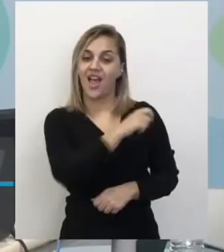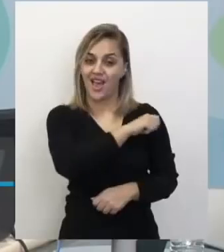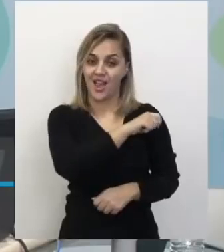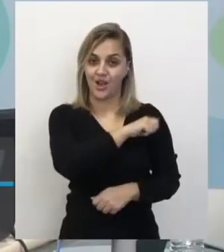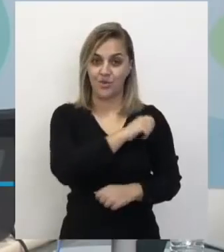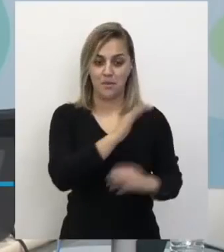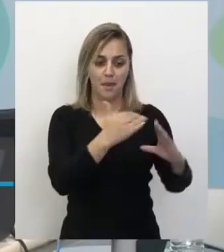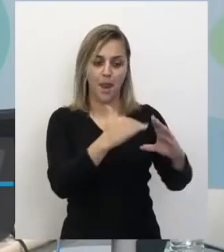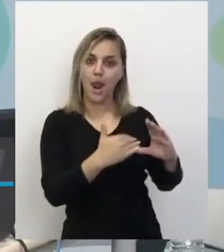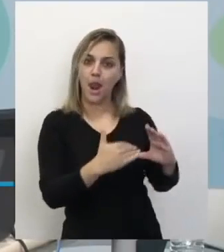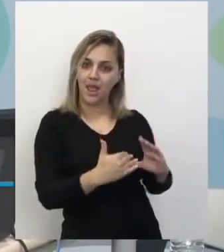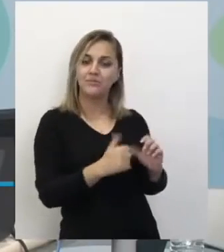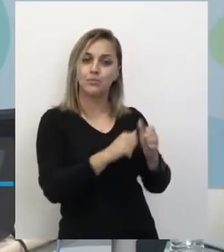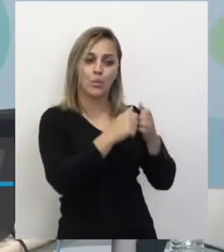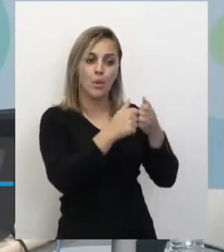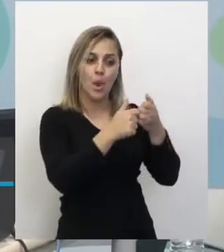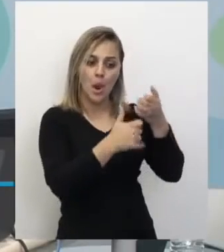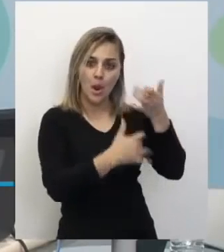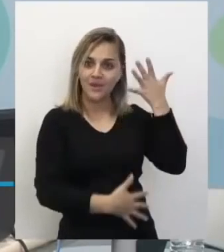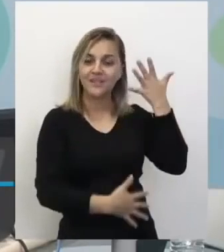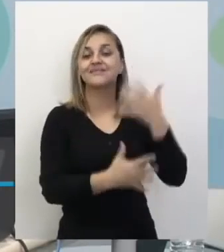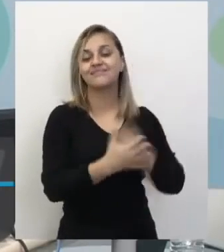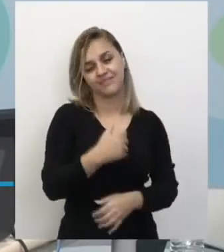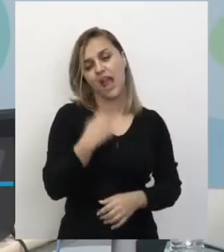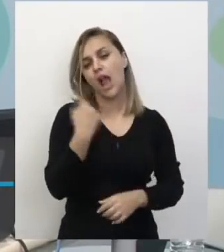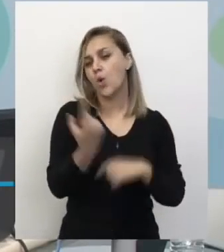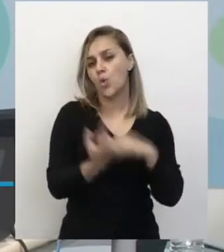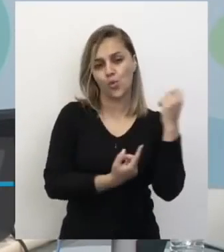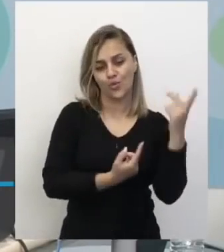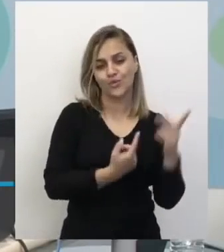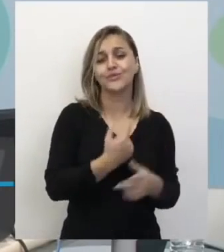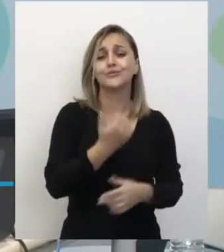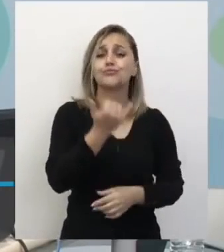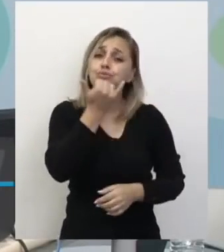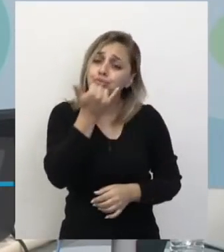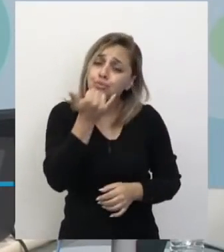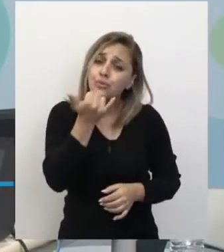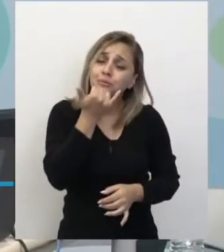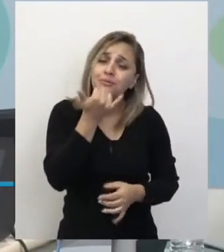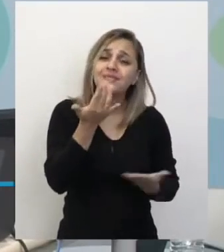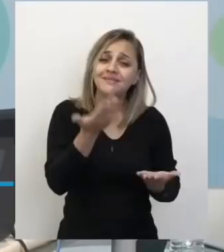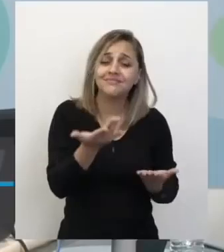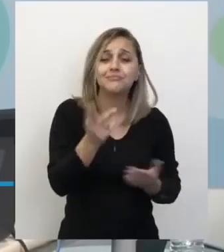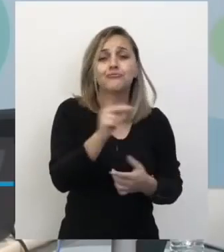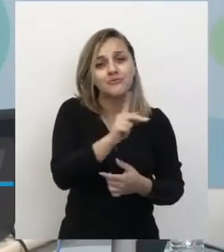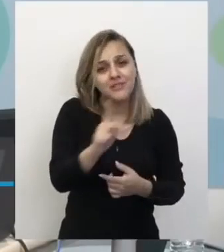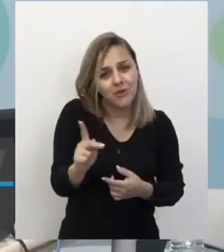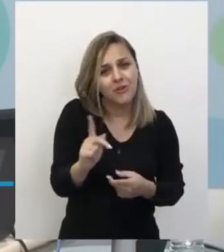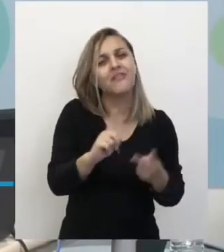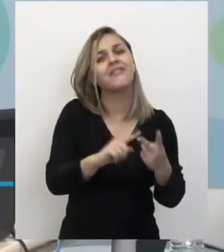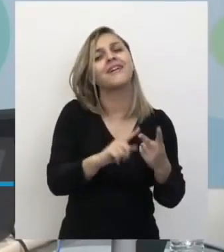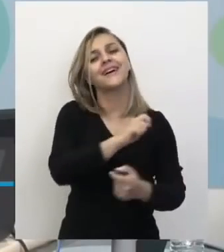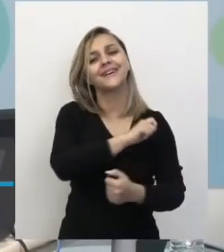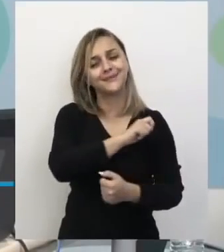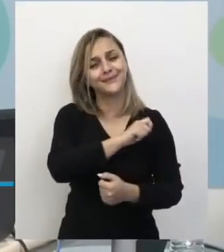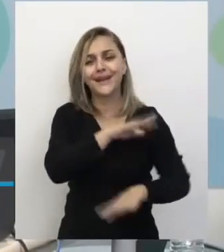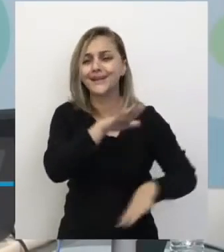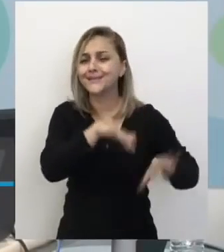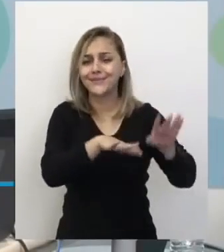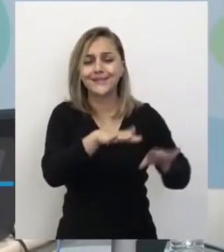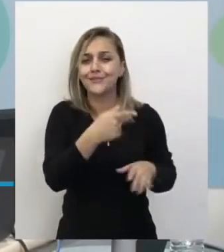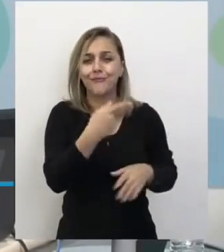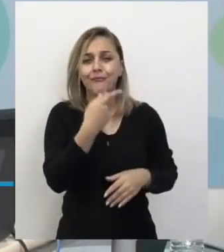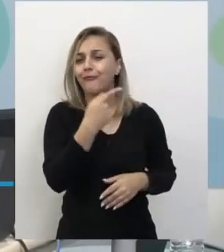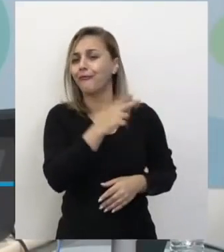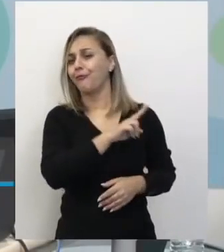corridos e tal, então a gente vai ler alguns que de repente caem aqui na tela. Desculpa, a gente pede desculpa aos professores e alunos que a gente não menciona aqui, que são muitos, né, Joel,